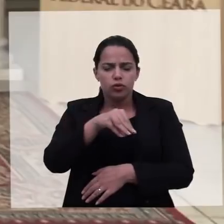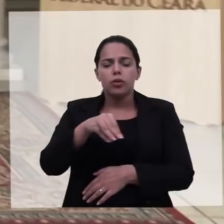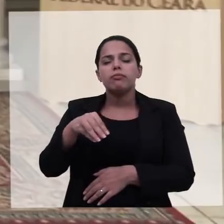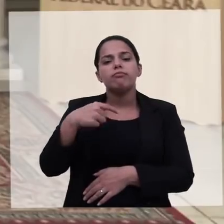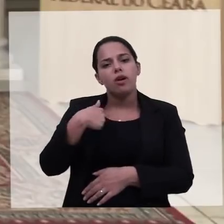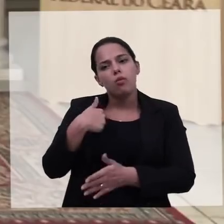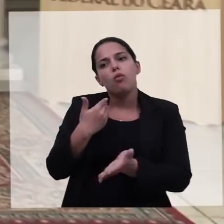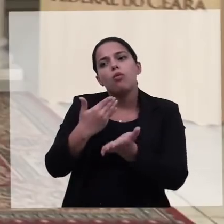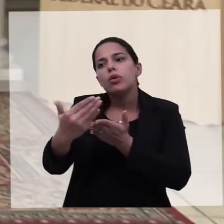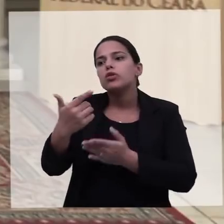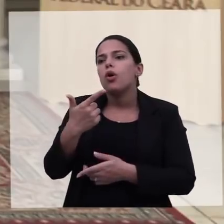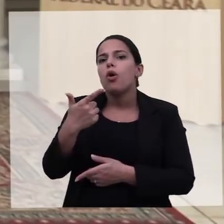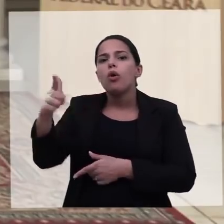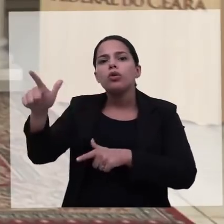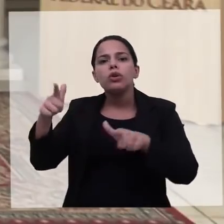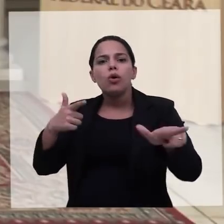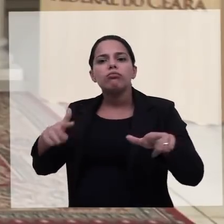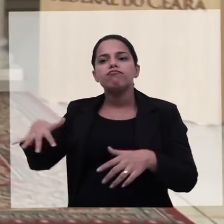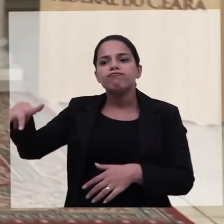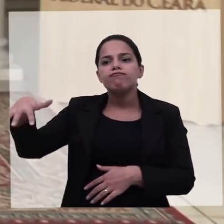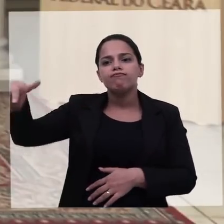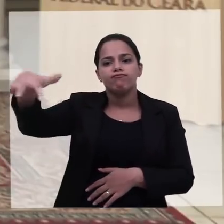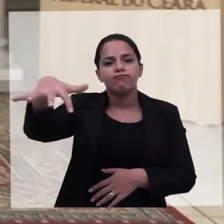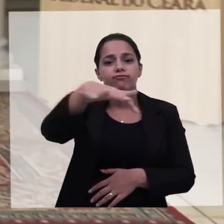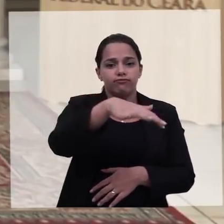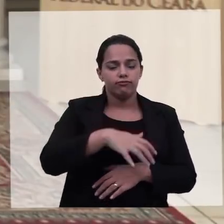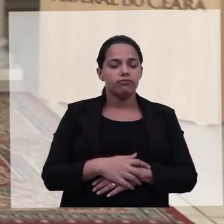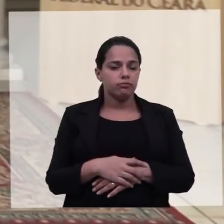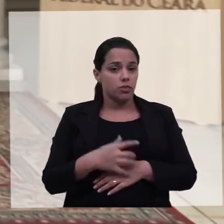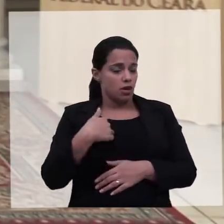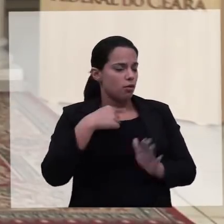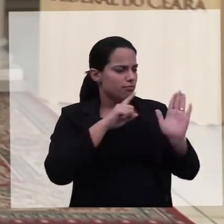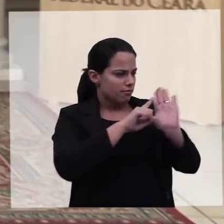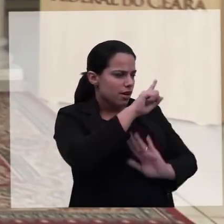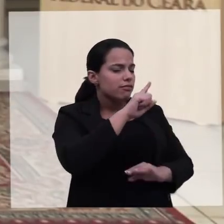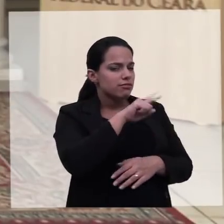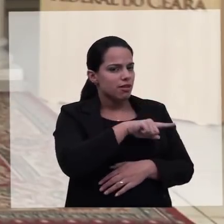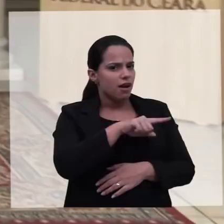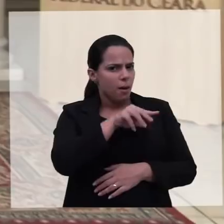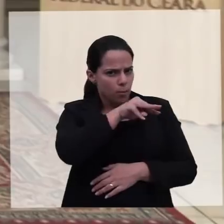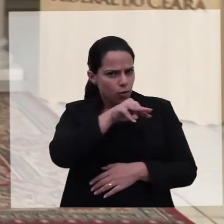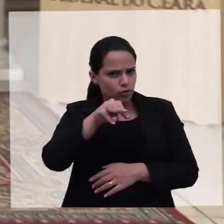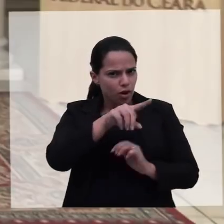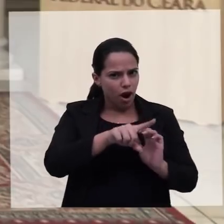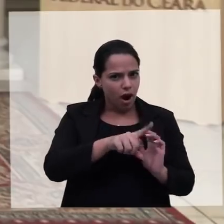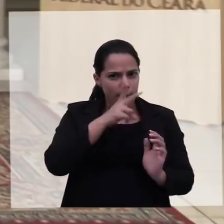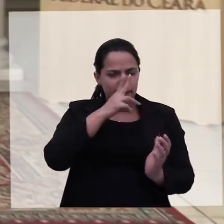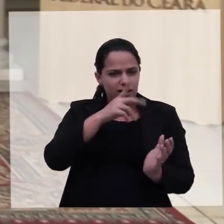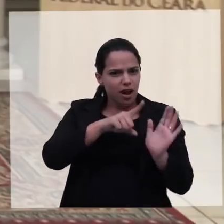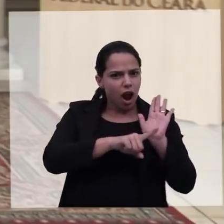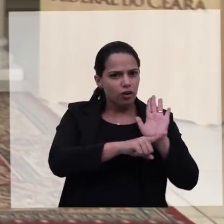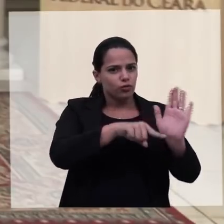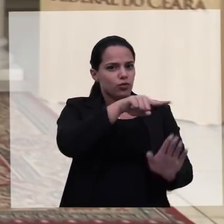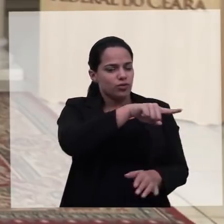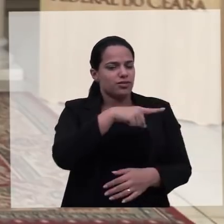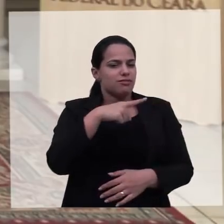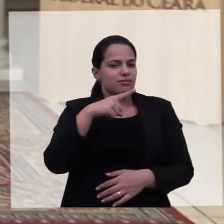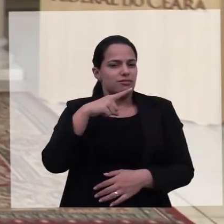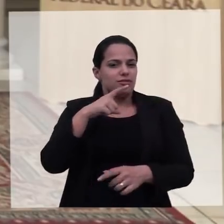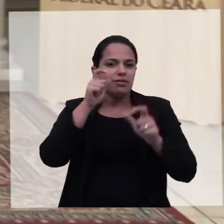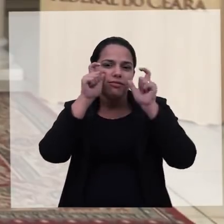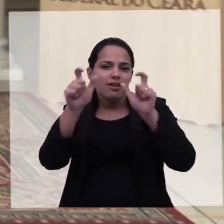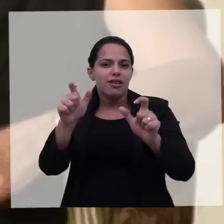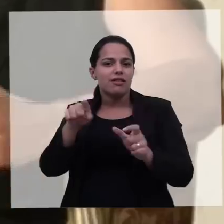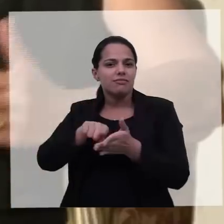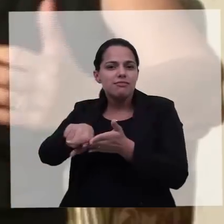atividades de monitoria. Eu comecei a trabalhar era isso que eu ia perguntar, se a monitoria, mas a monitoria influenciou de alguma forma esse gosto pela